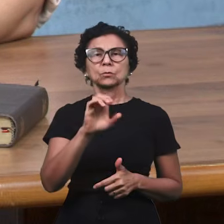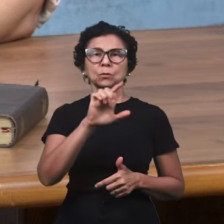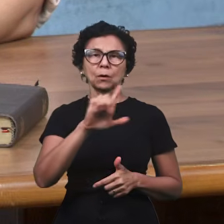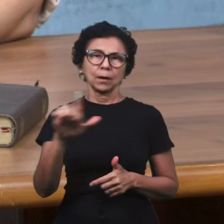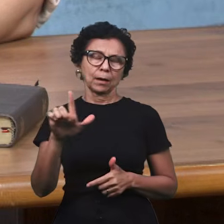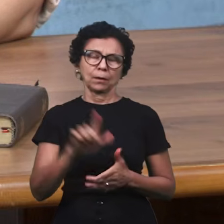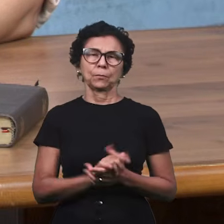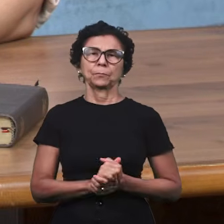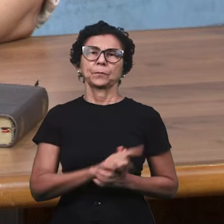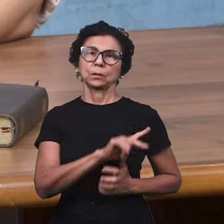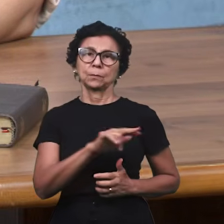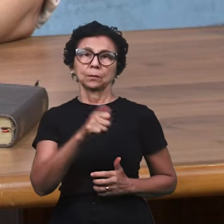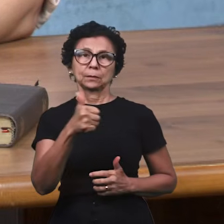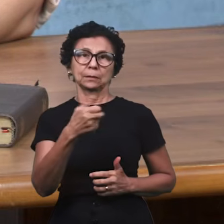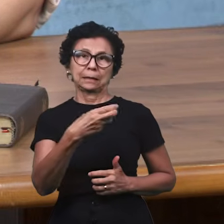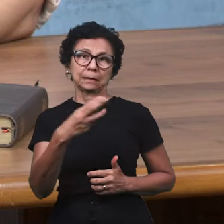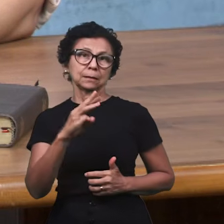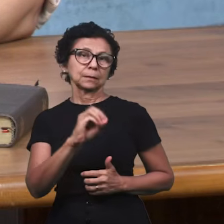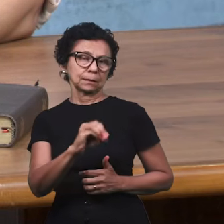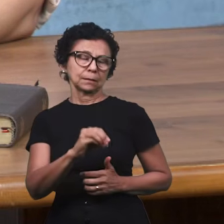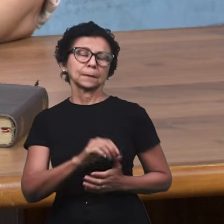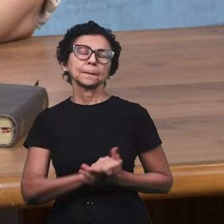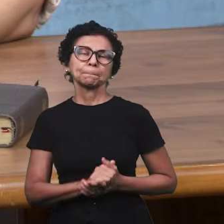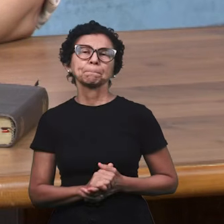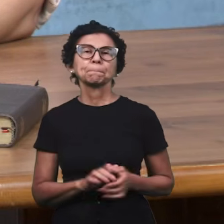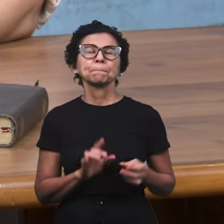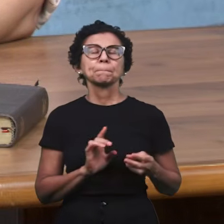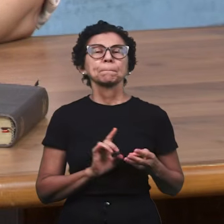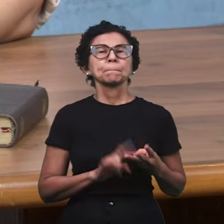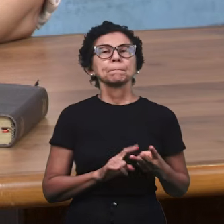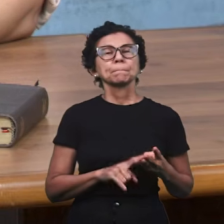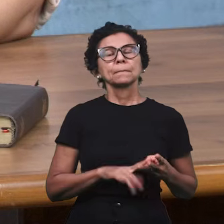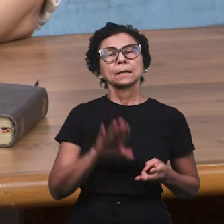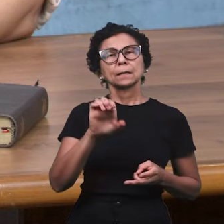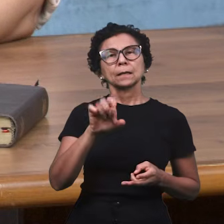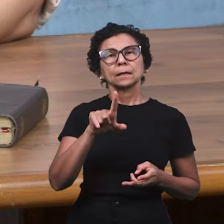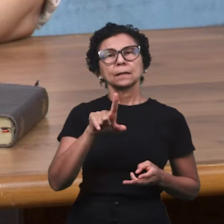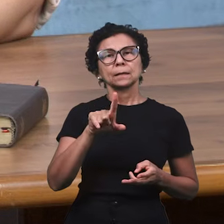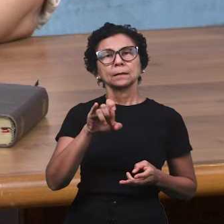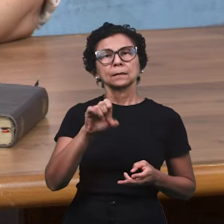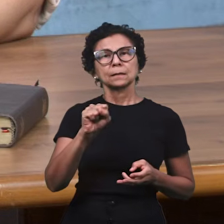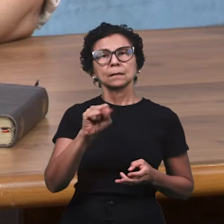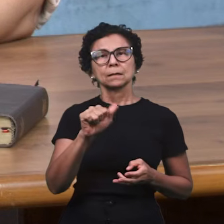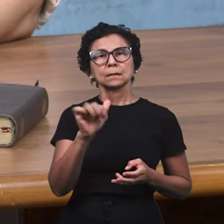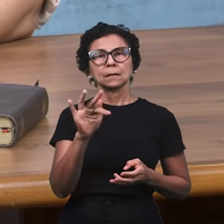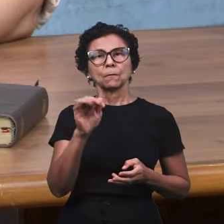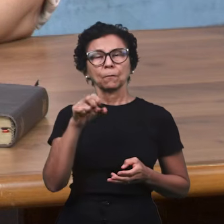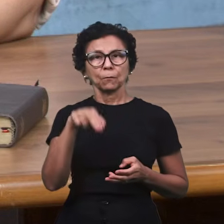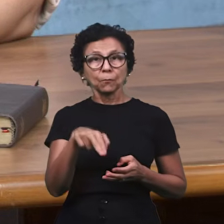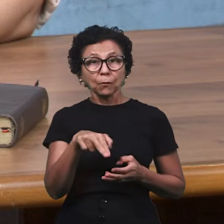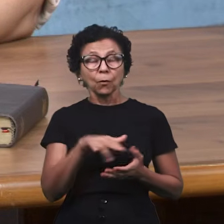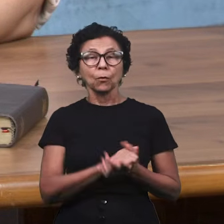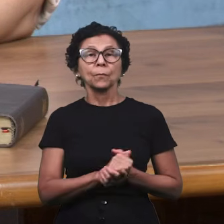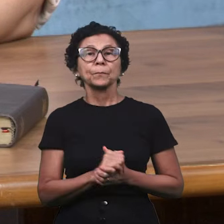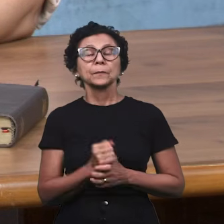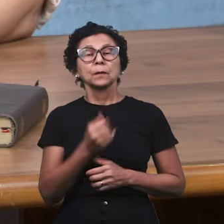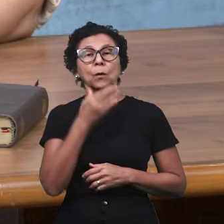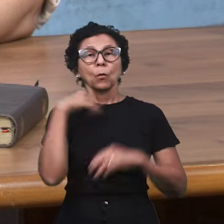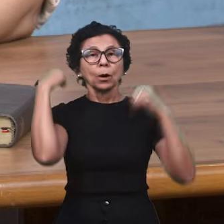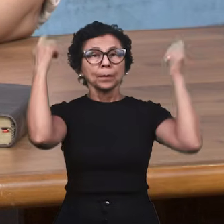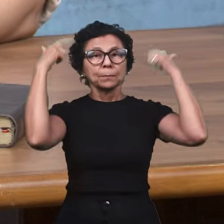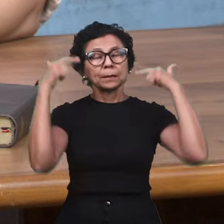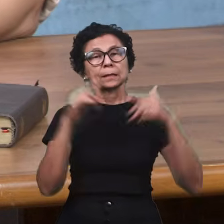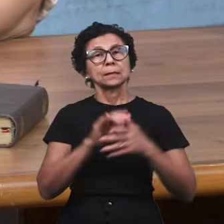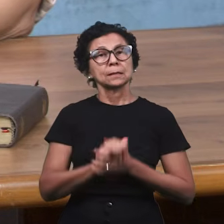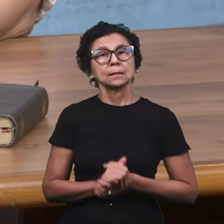irmãos 130. Dos filhos de Elisafã, Semaías, o príncipe, e